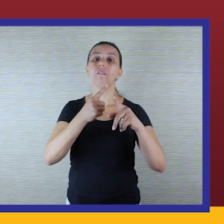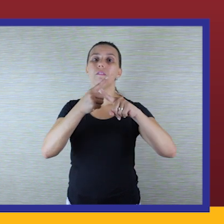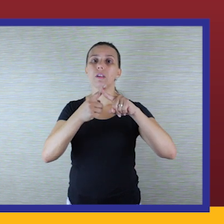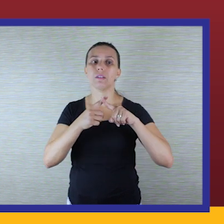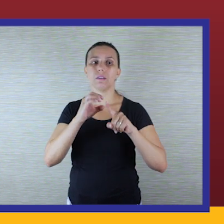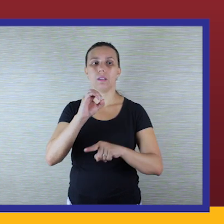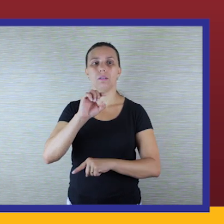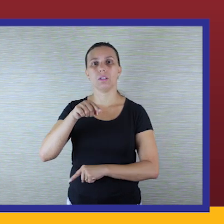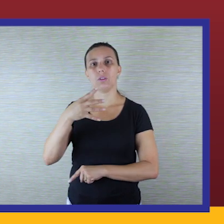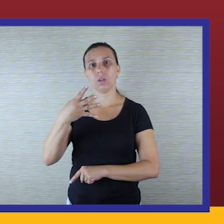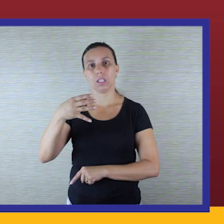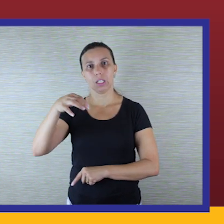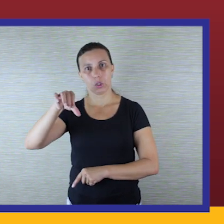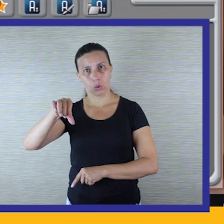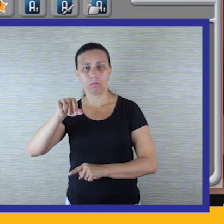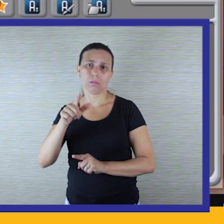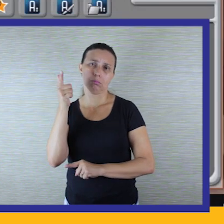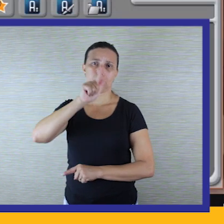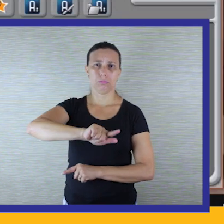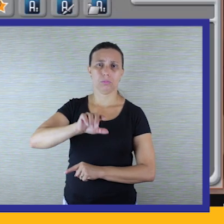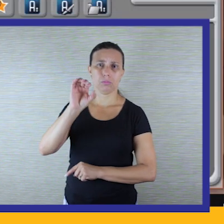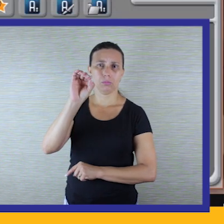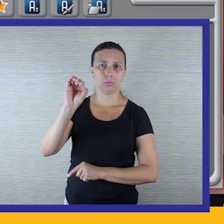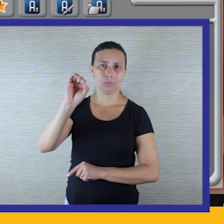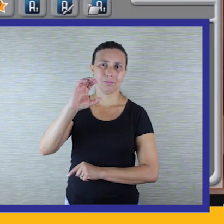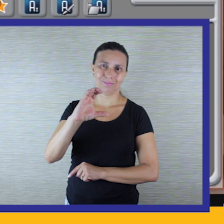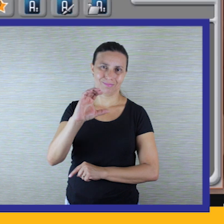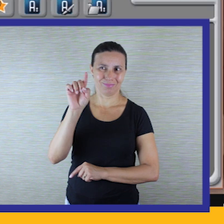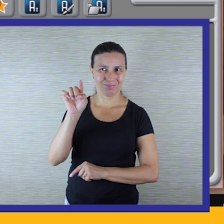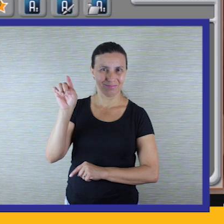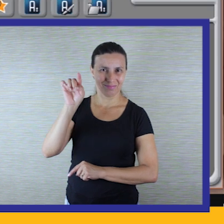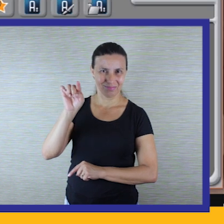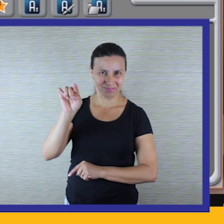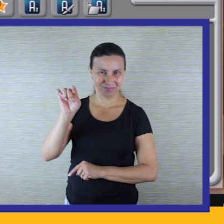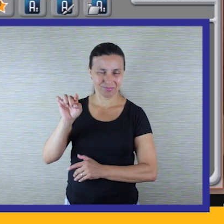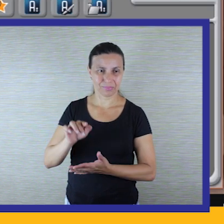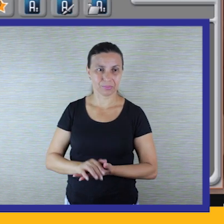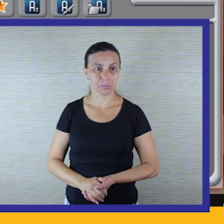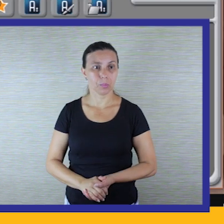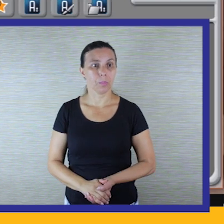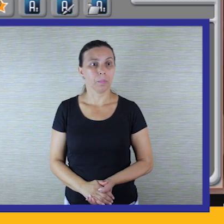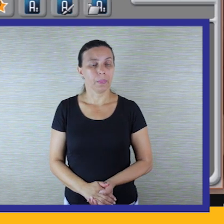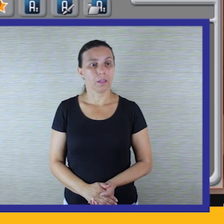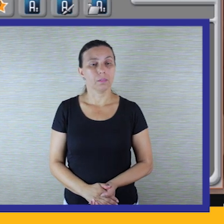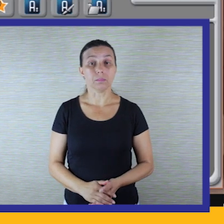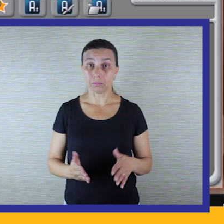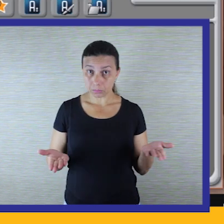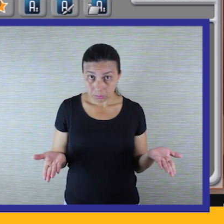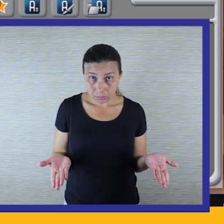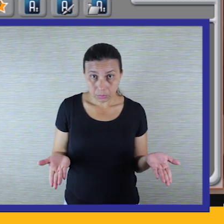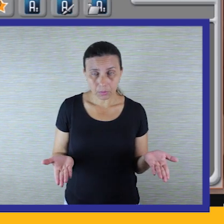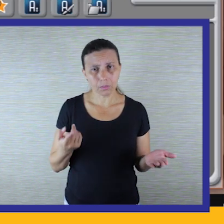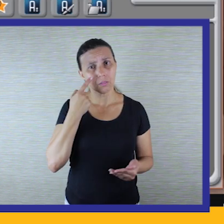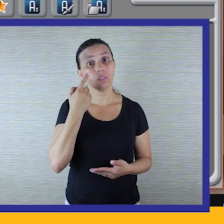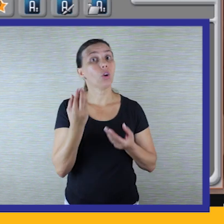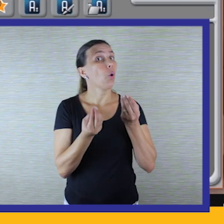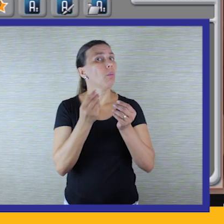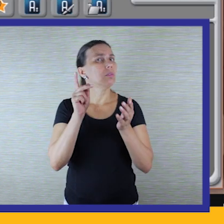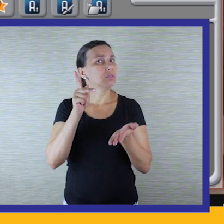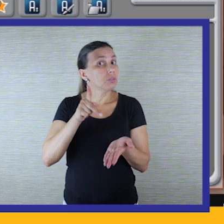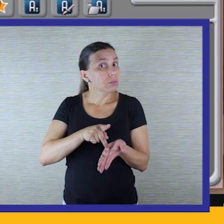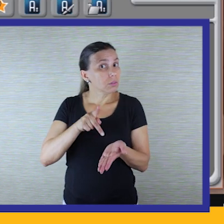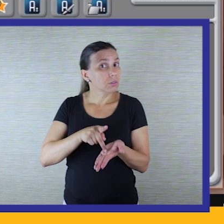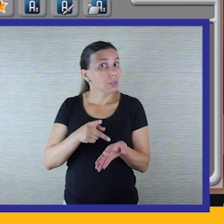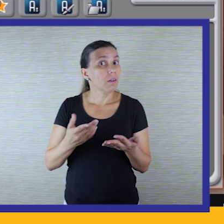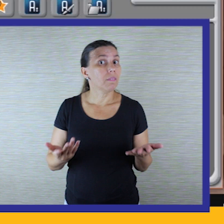graus Celsius. Após essa pequena explicação sobre o LM35, vamos à programação propriamente dita.